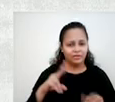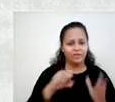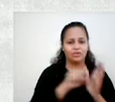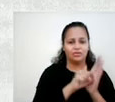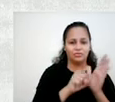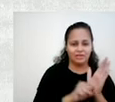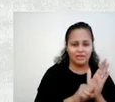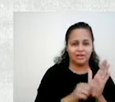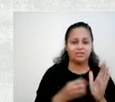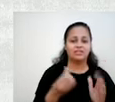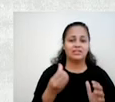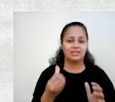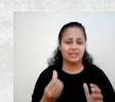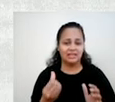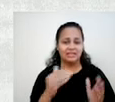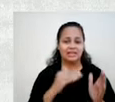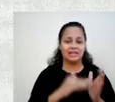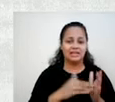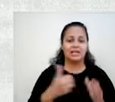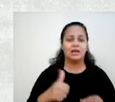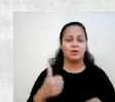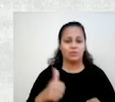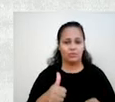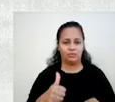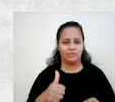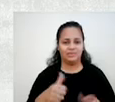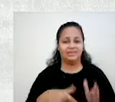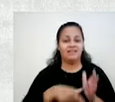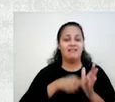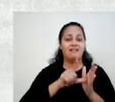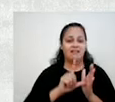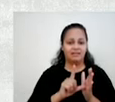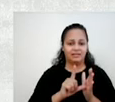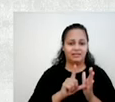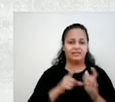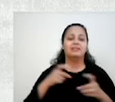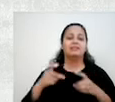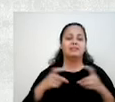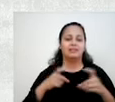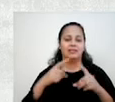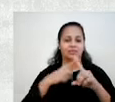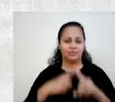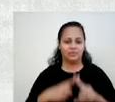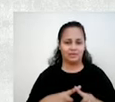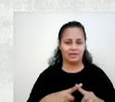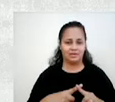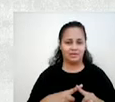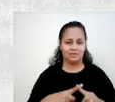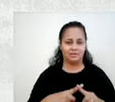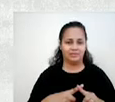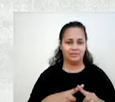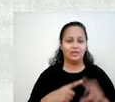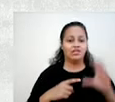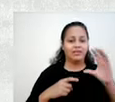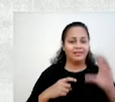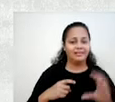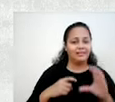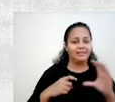séculos 6 e 11, antes das cruzadas, cristãos e árabes,